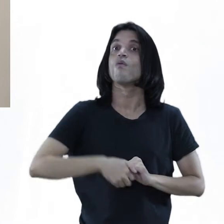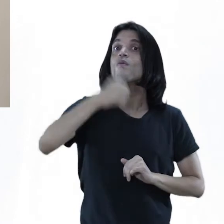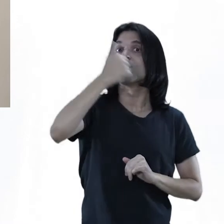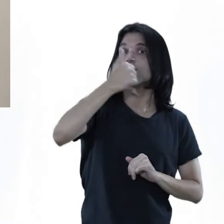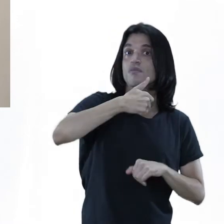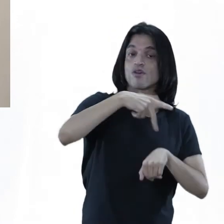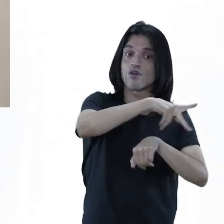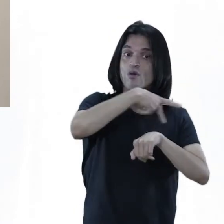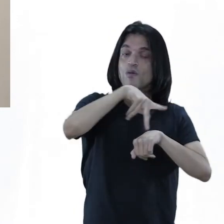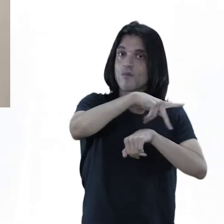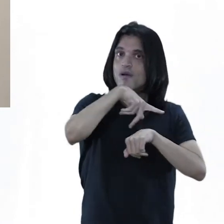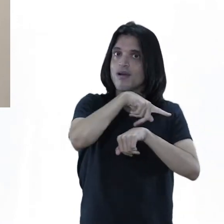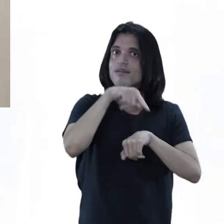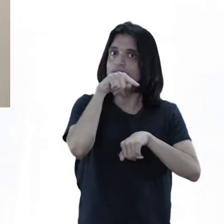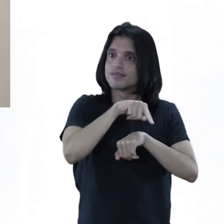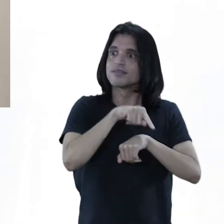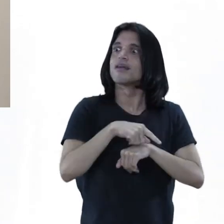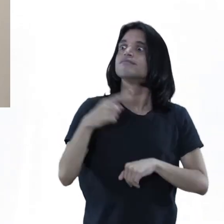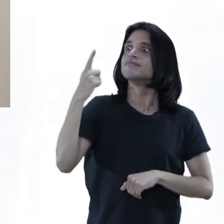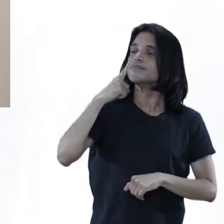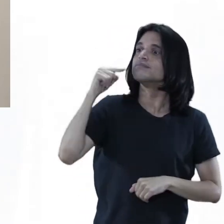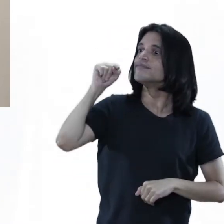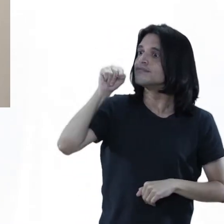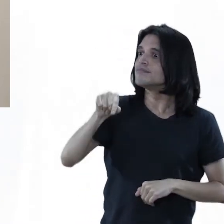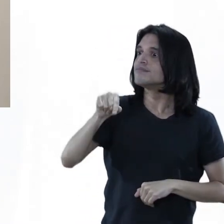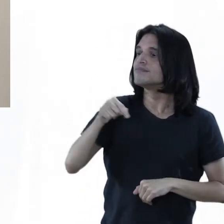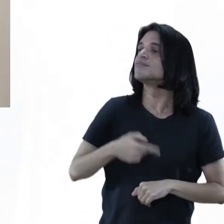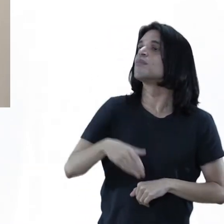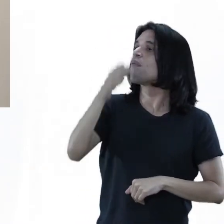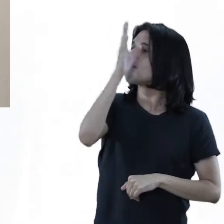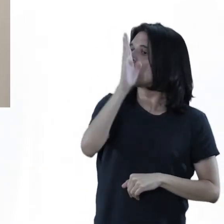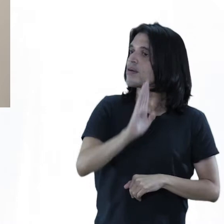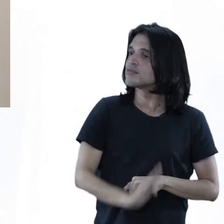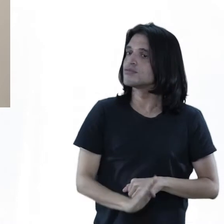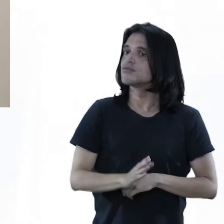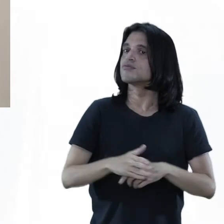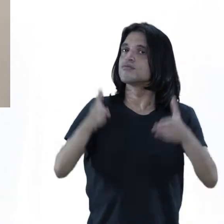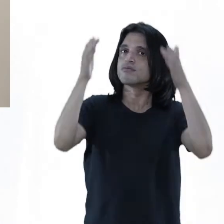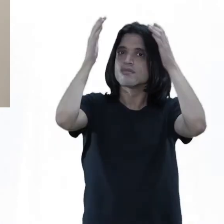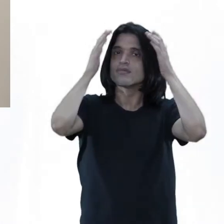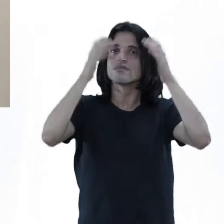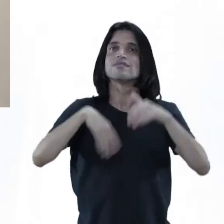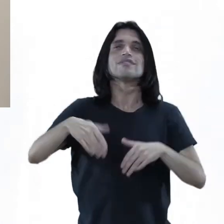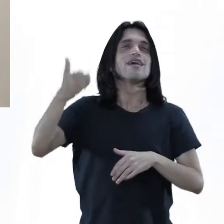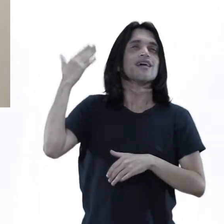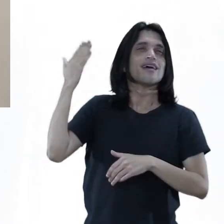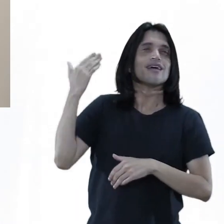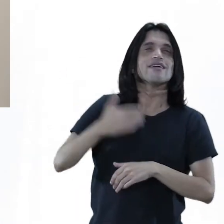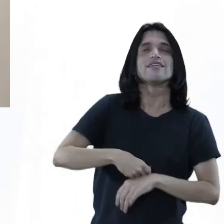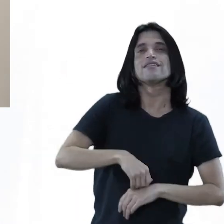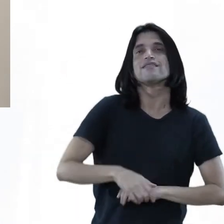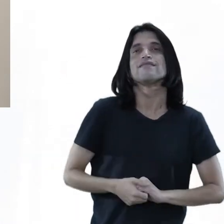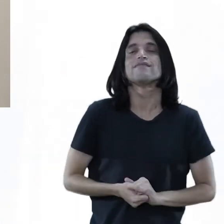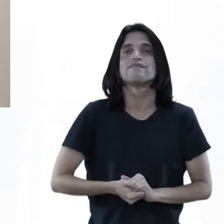primeiro país a reconhecer o Brasil como um império foi os Estados Unidos, na independência do Brasil lá em